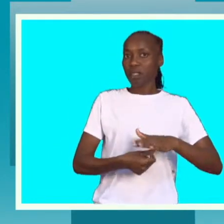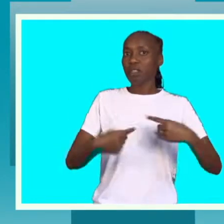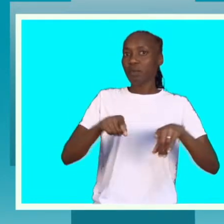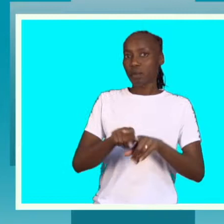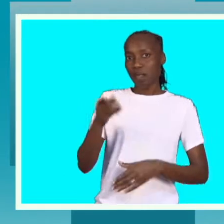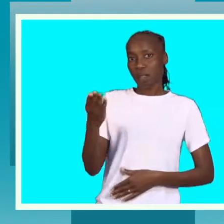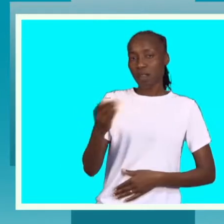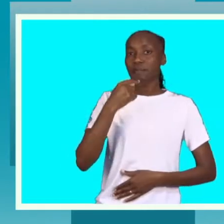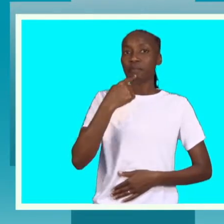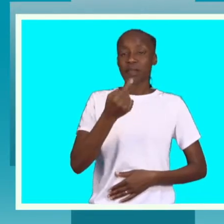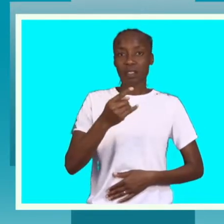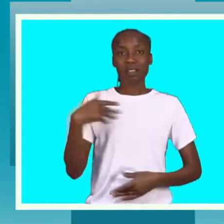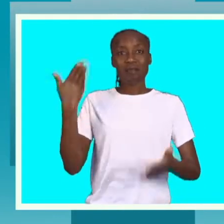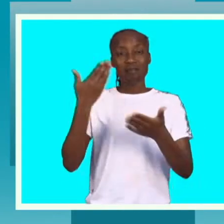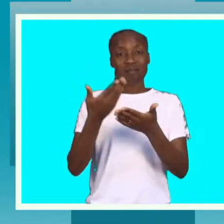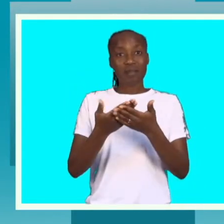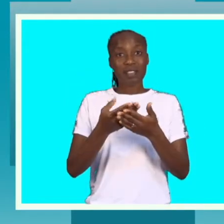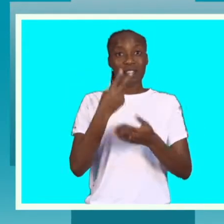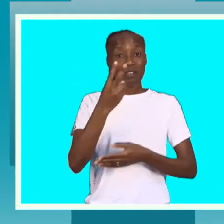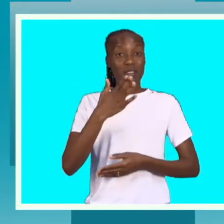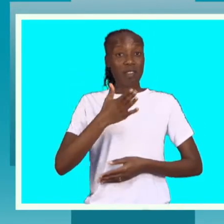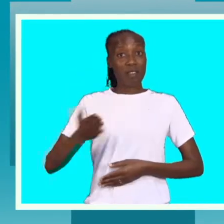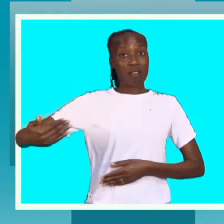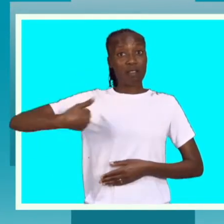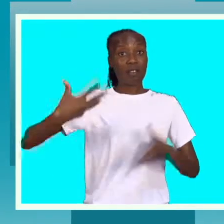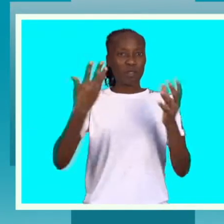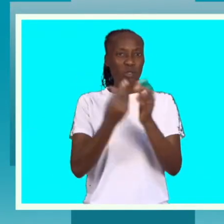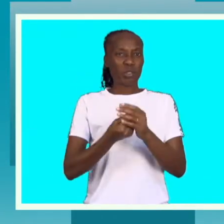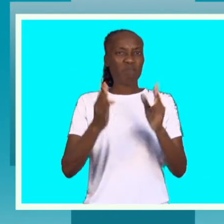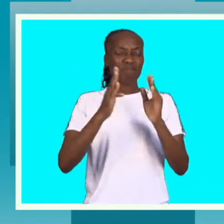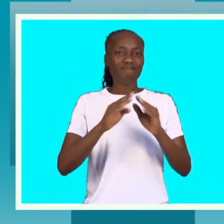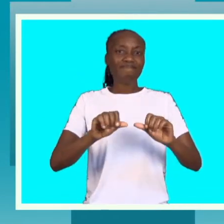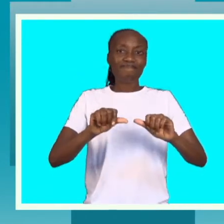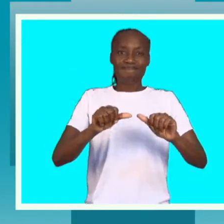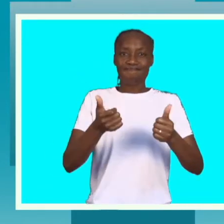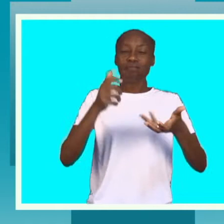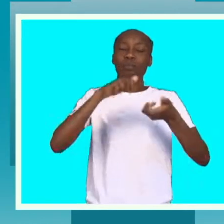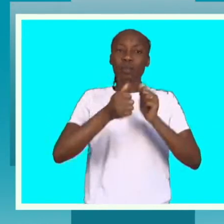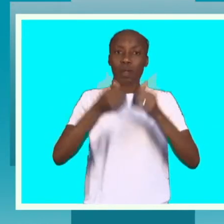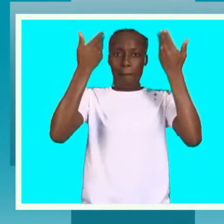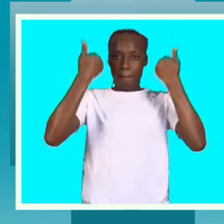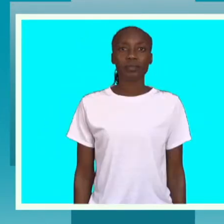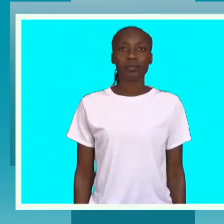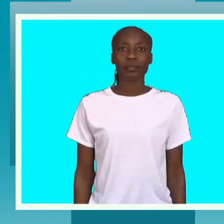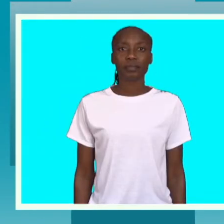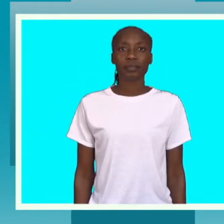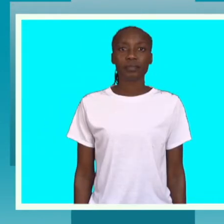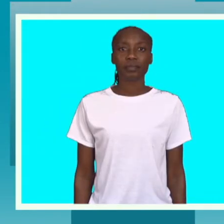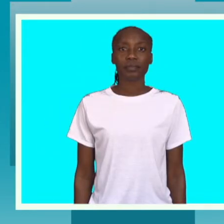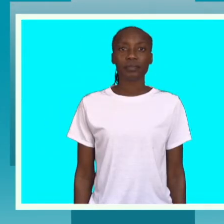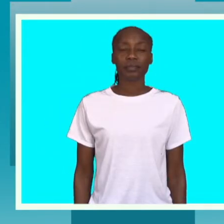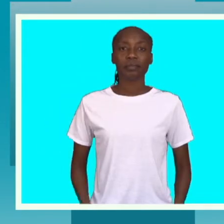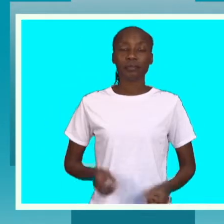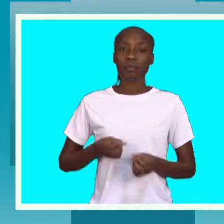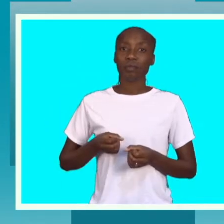Ela revela que até viu o celular a desfazer-se devido à sua condição física. Falando sobre